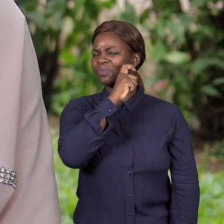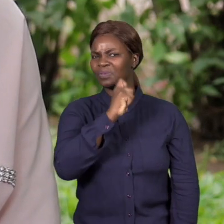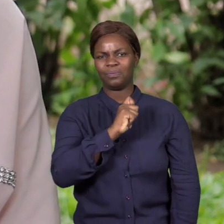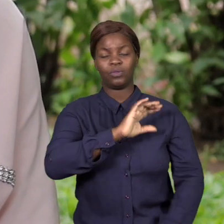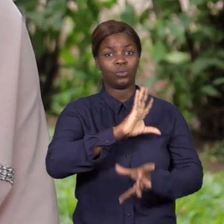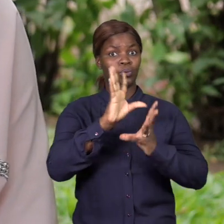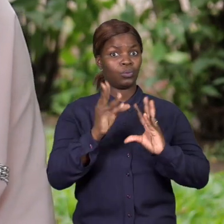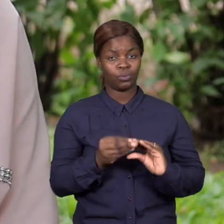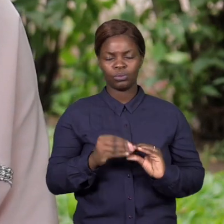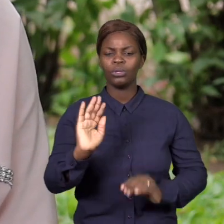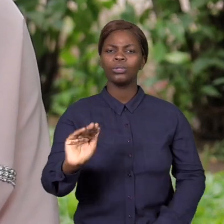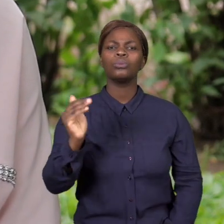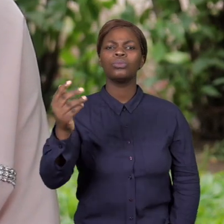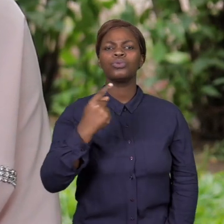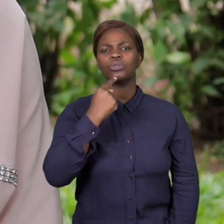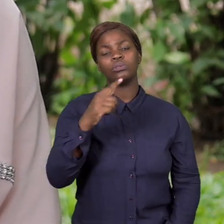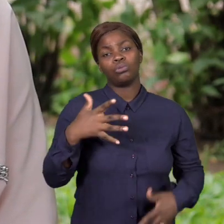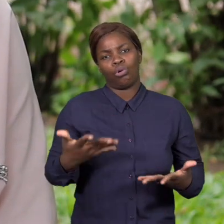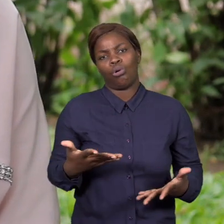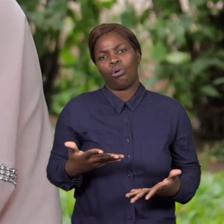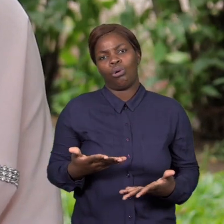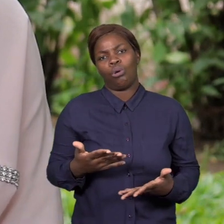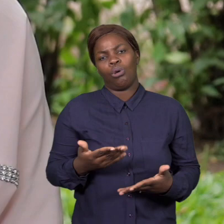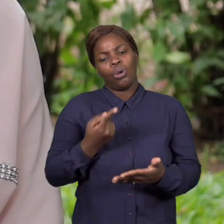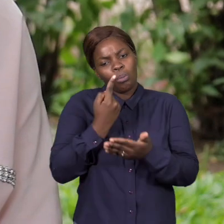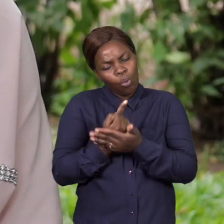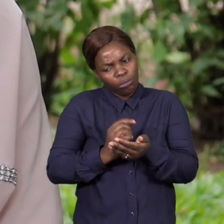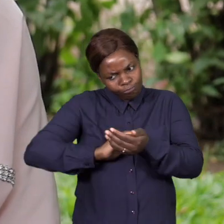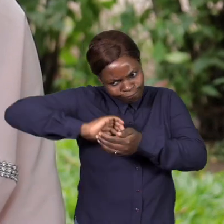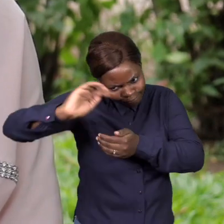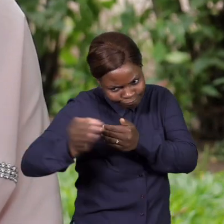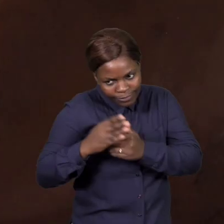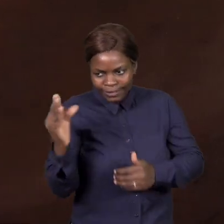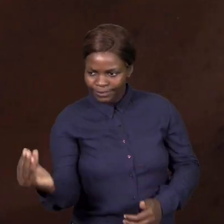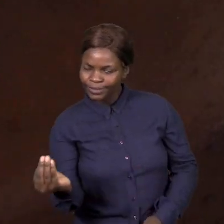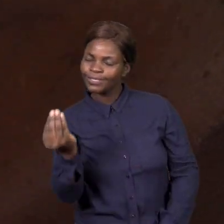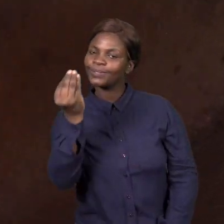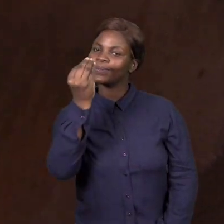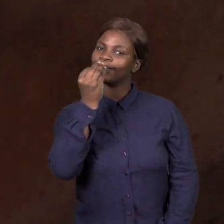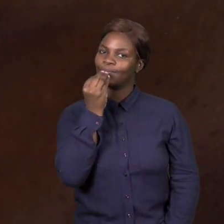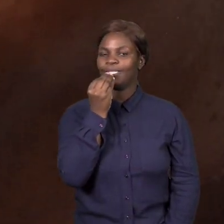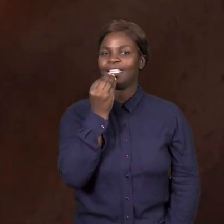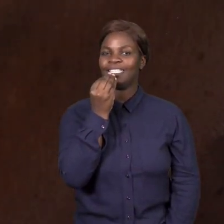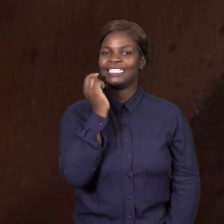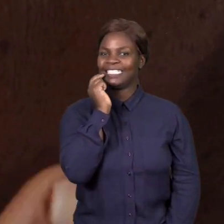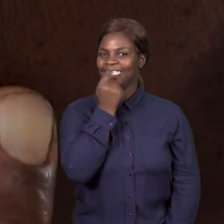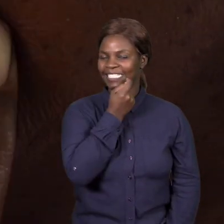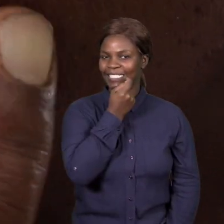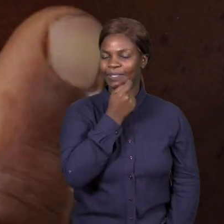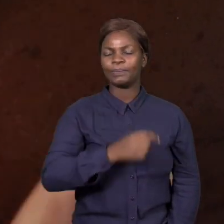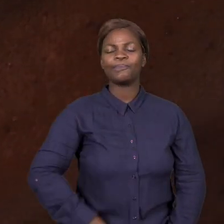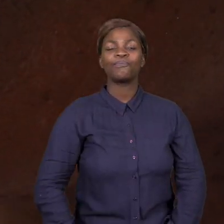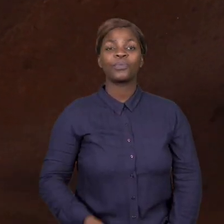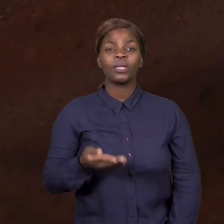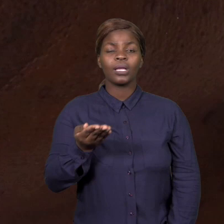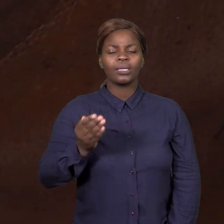e baixo. Vale a pena eu ir colocar de novo. Dona Narcisa relembra os momentos